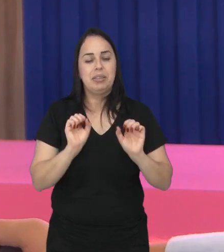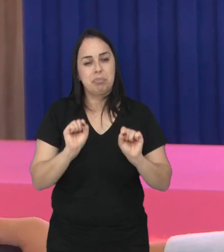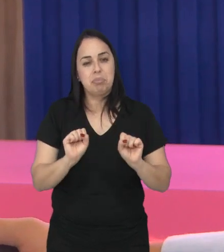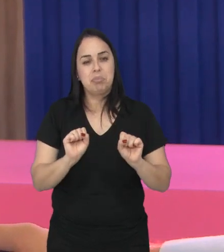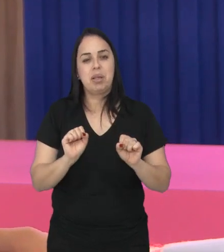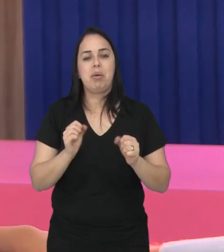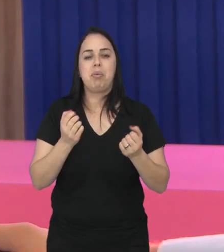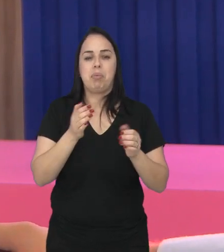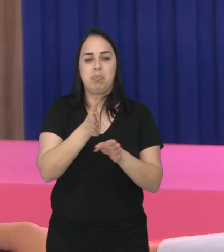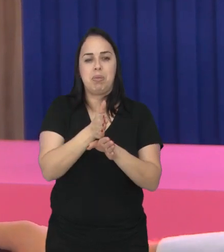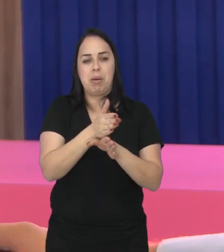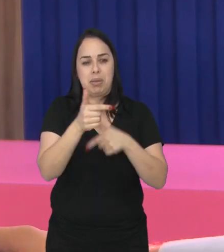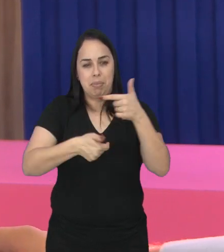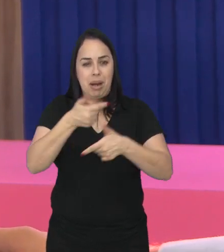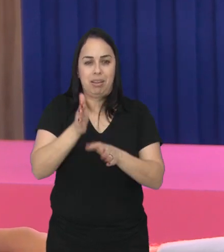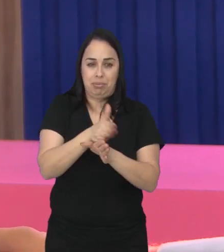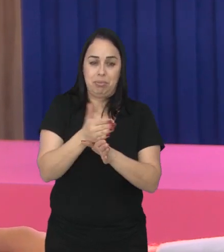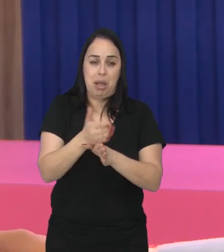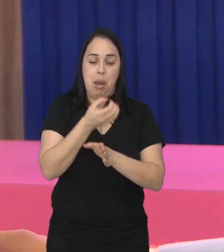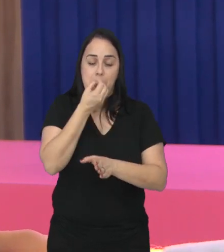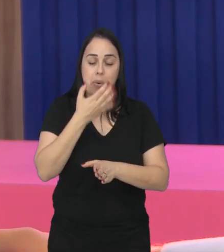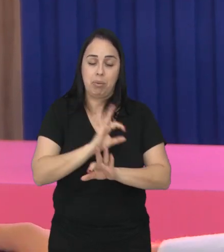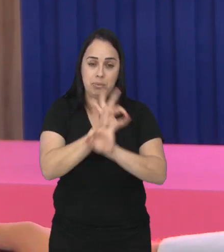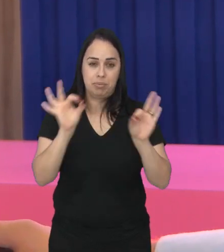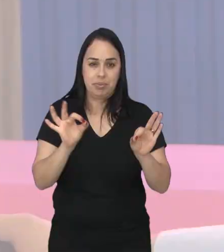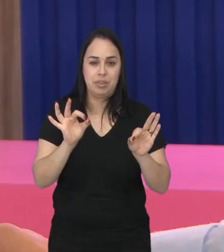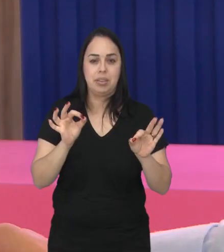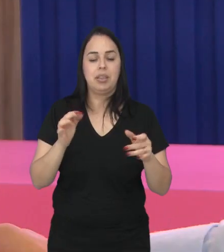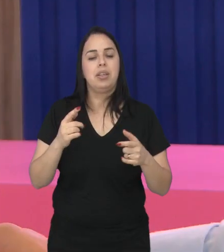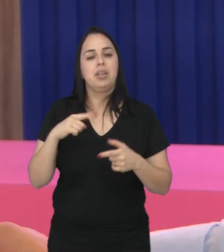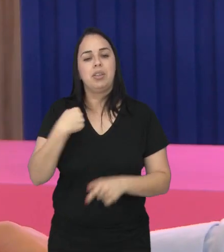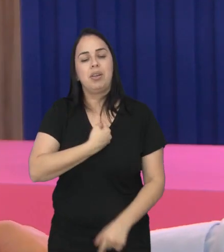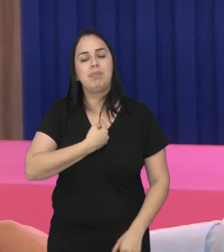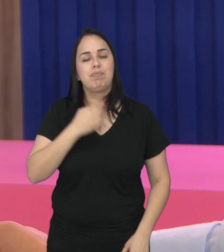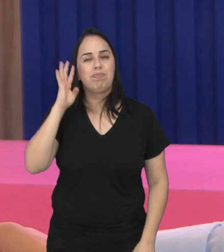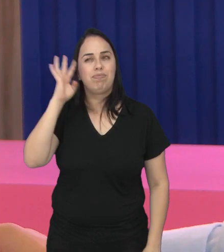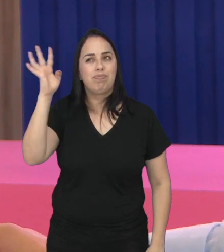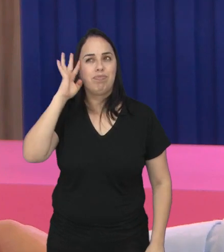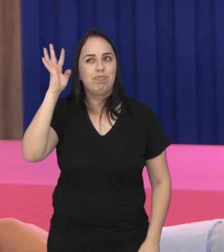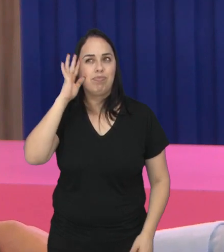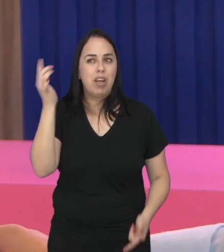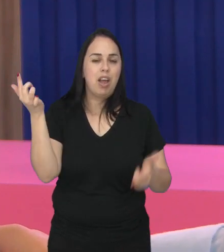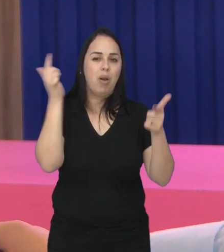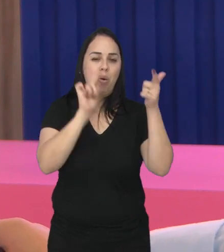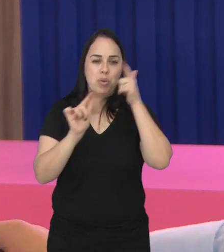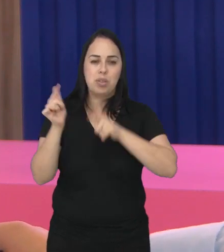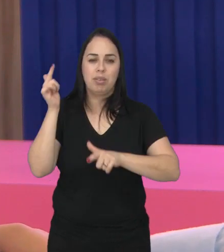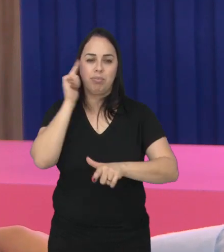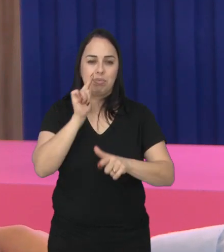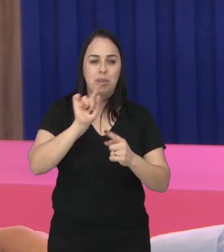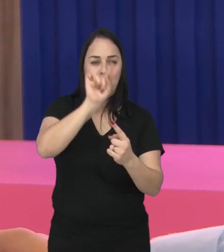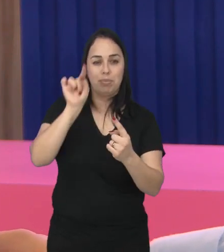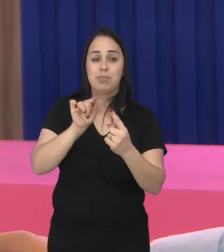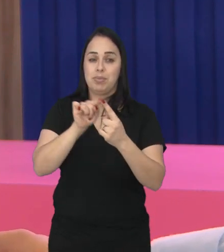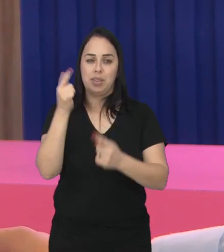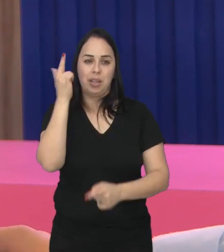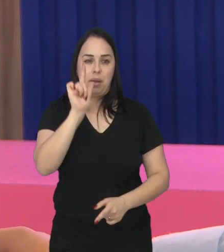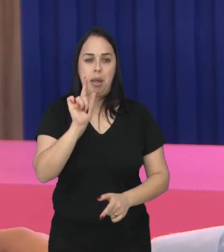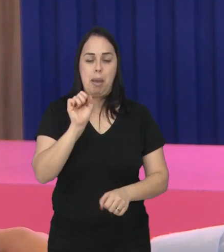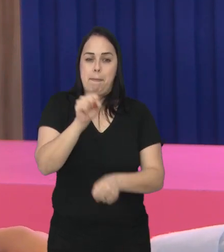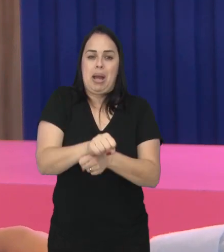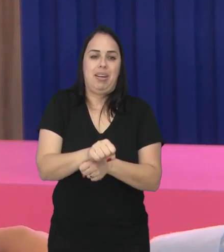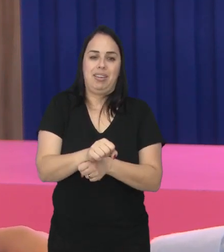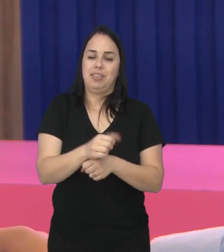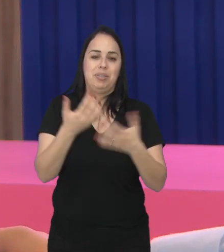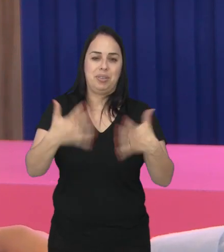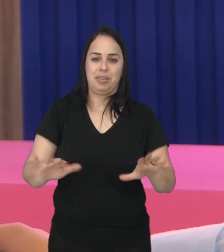para cá então os dias do modelo híbrido são bons demais ajudam muito a gente quer realmente tempo para poder sonhar e alcançar outros objetivos a gente está sempre